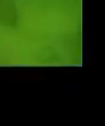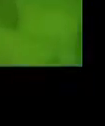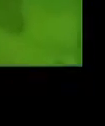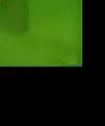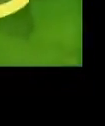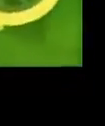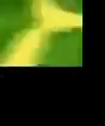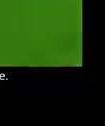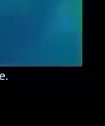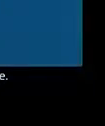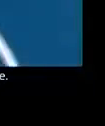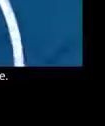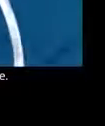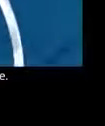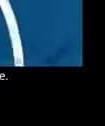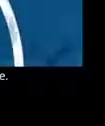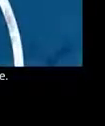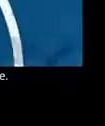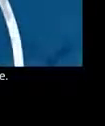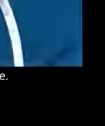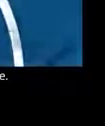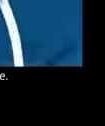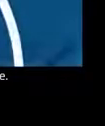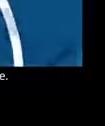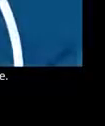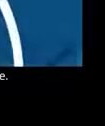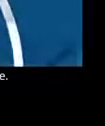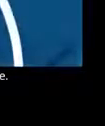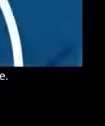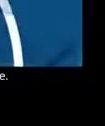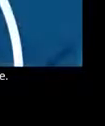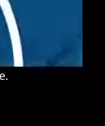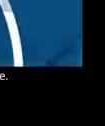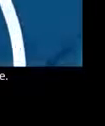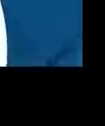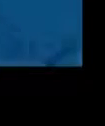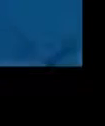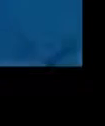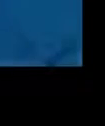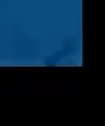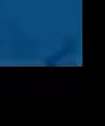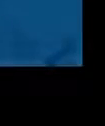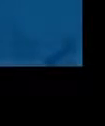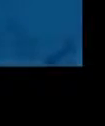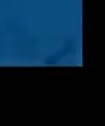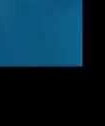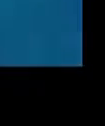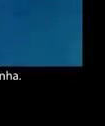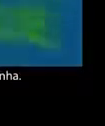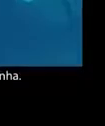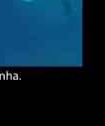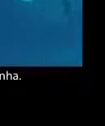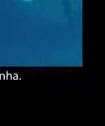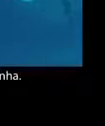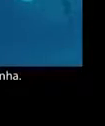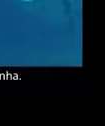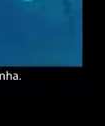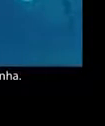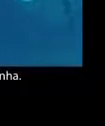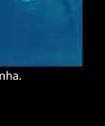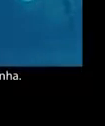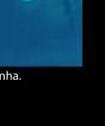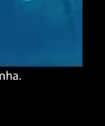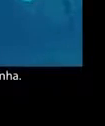a hepatite não aparece, mas é coisa séria e com o tempo pode virar uma doença grave. Por isso, a hora é agora. Ela é transmitida